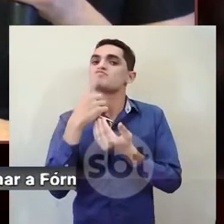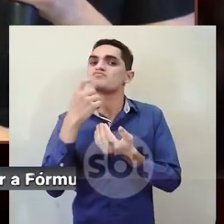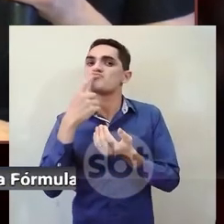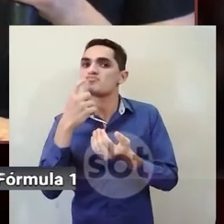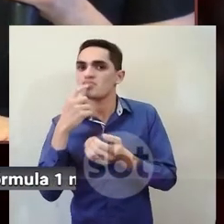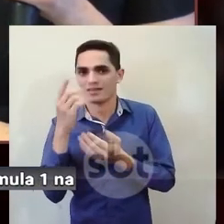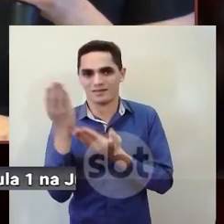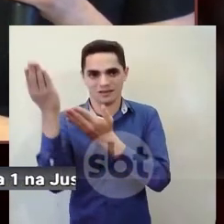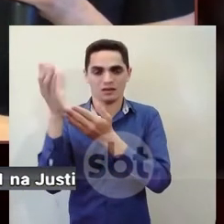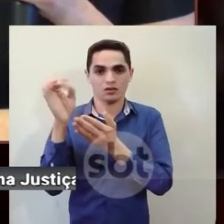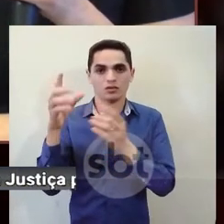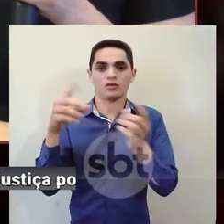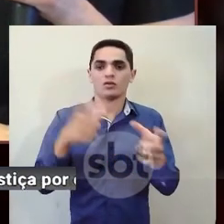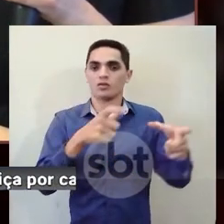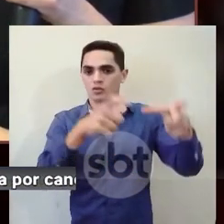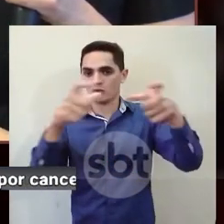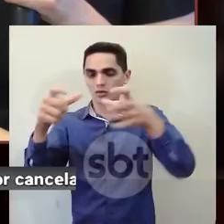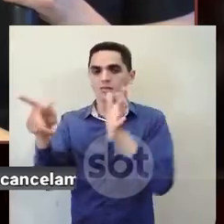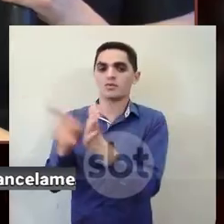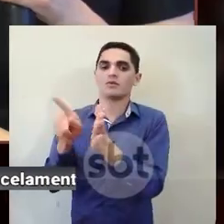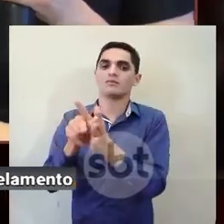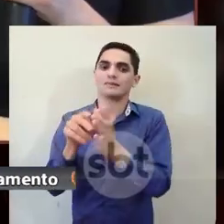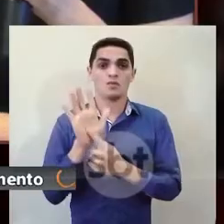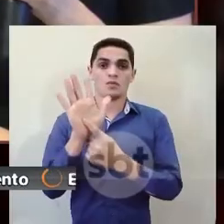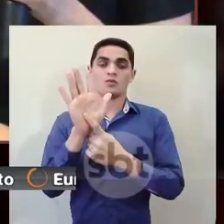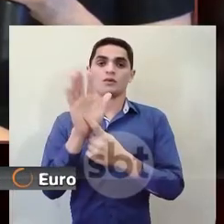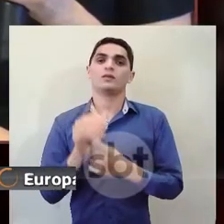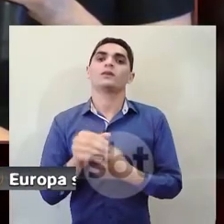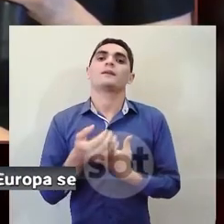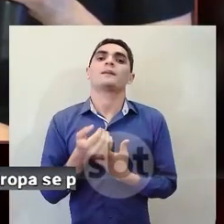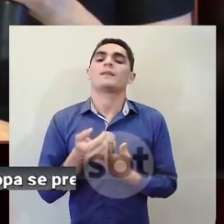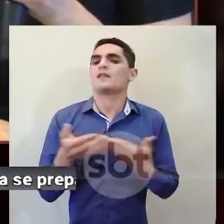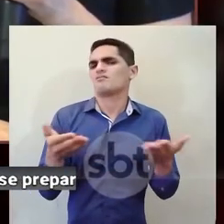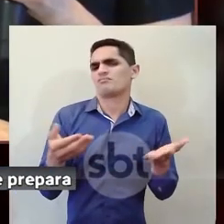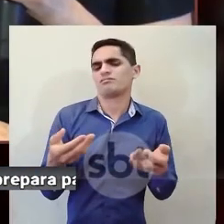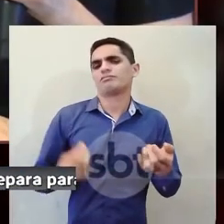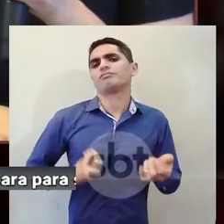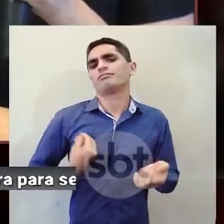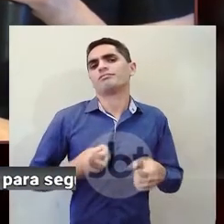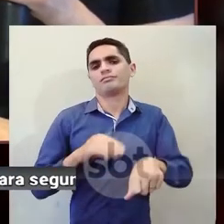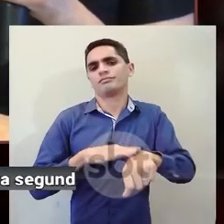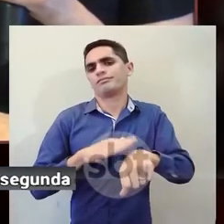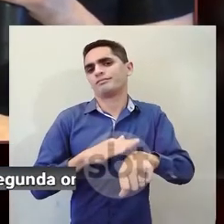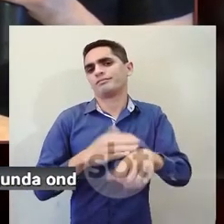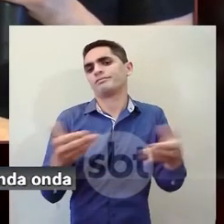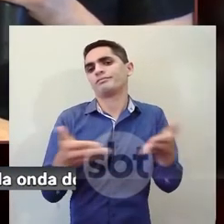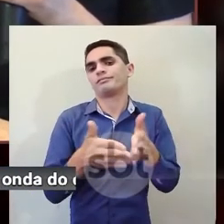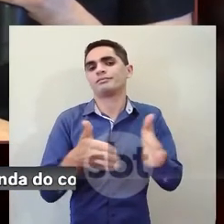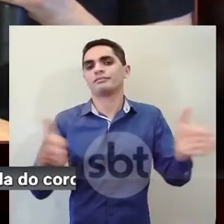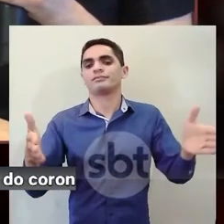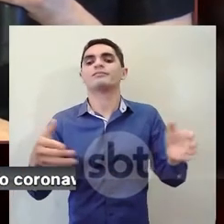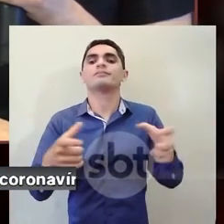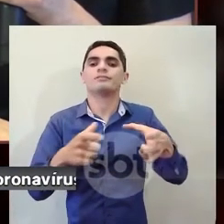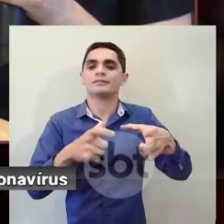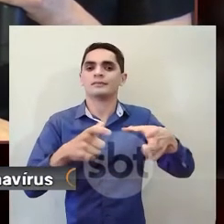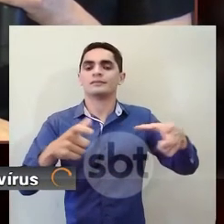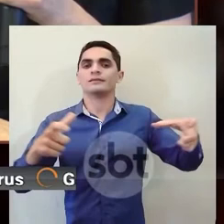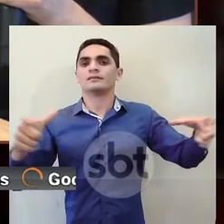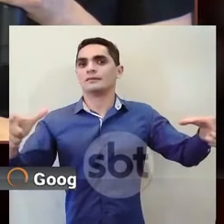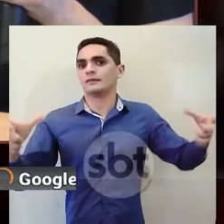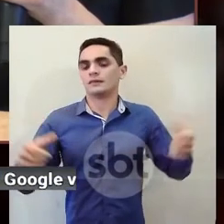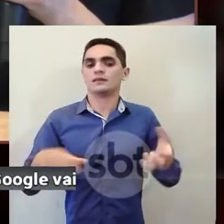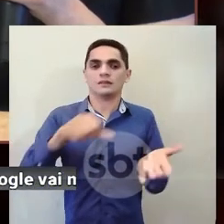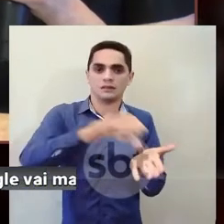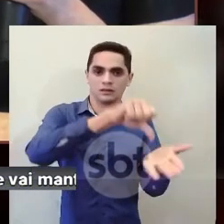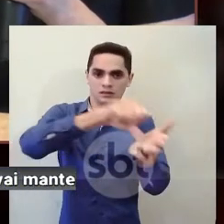negrito, em preto, na verdade já funcionava dessa forma. Diante dessa ampliação das unidades respiratórias aqui no